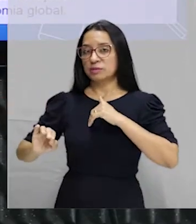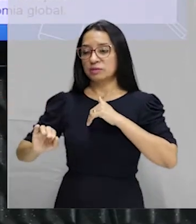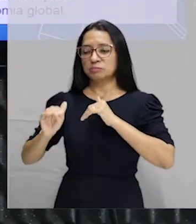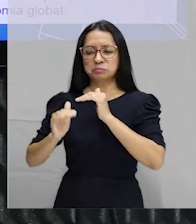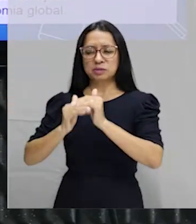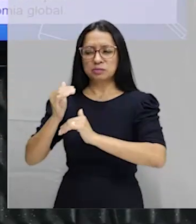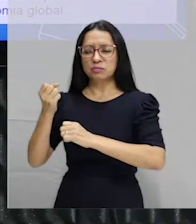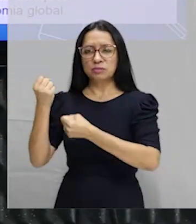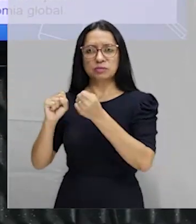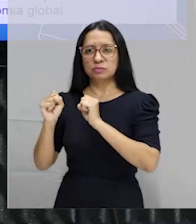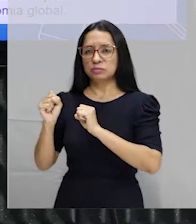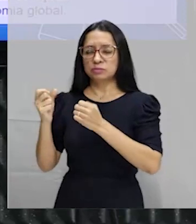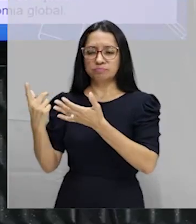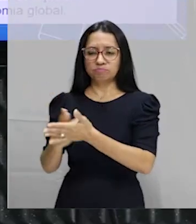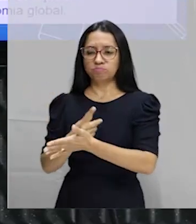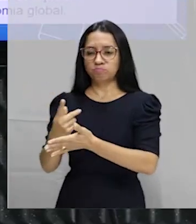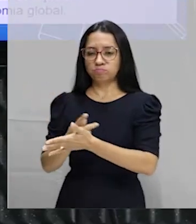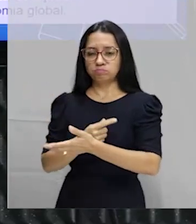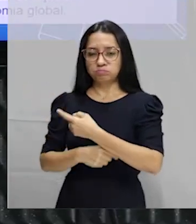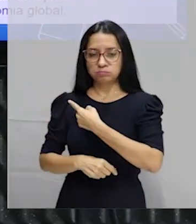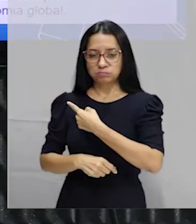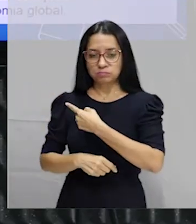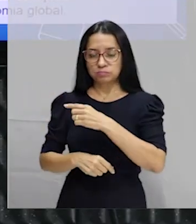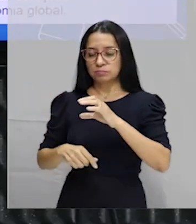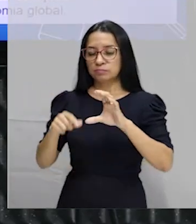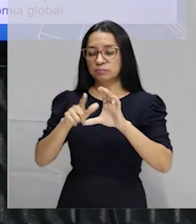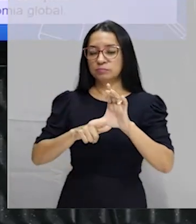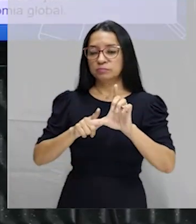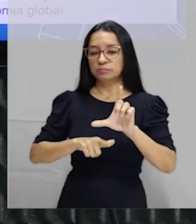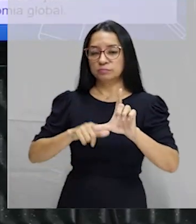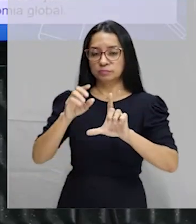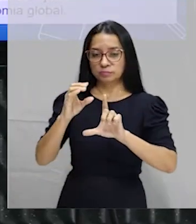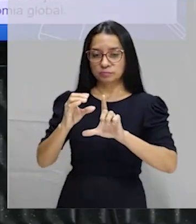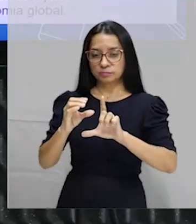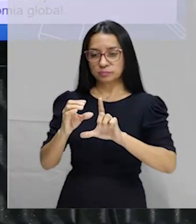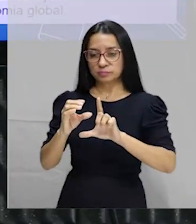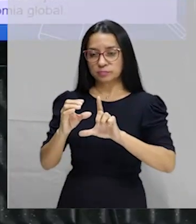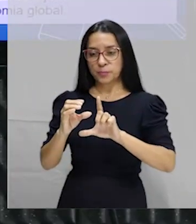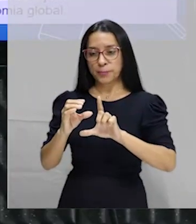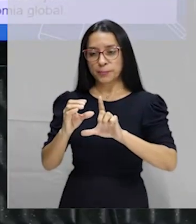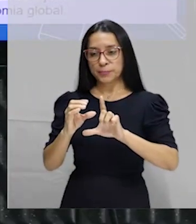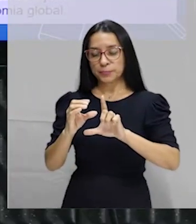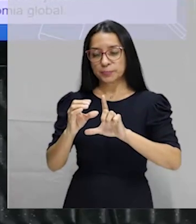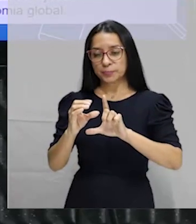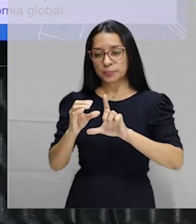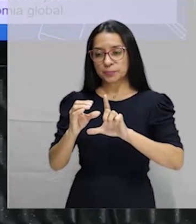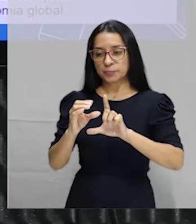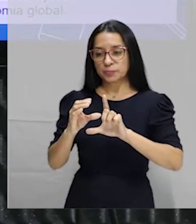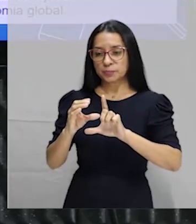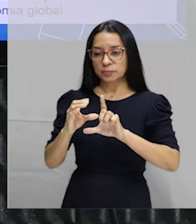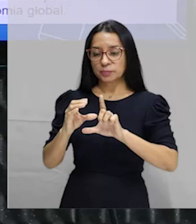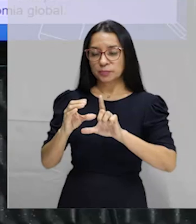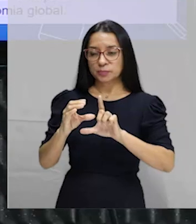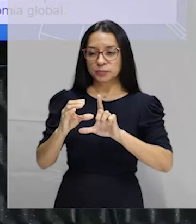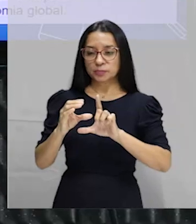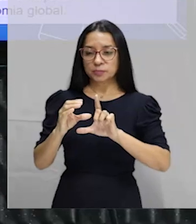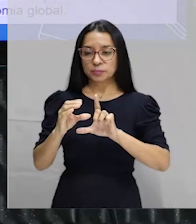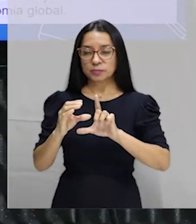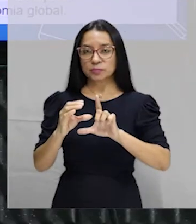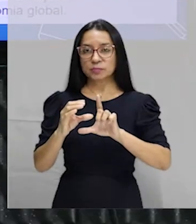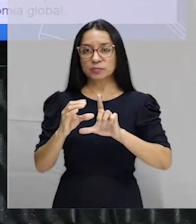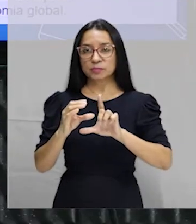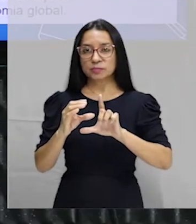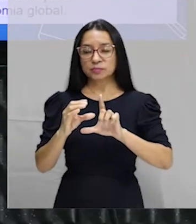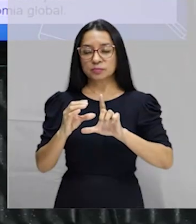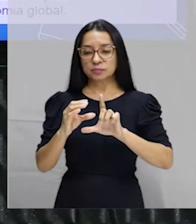desenvolver a indústria? Totalmente errado, né? Letra C. A industrialização manifesta-se apenas em zonas economicamente